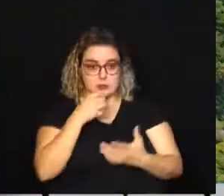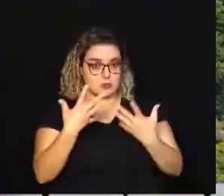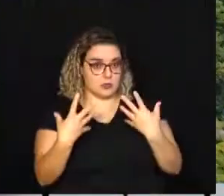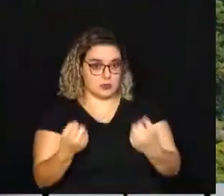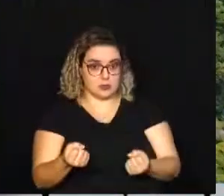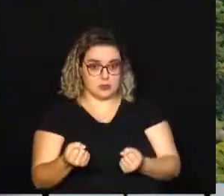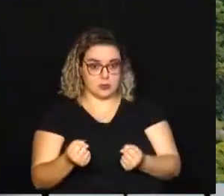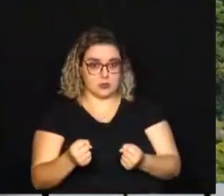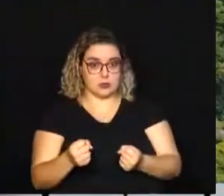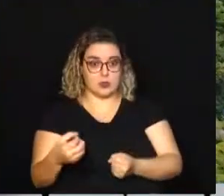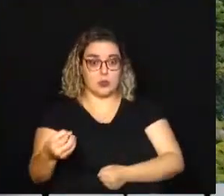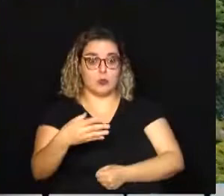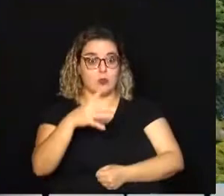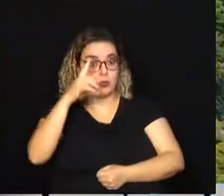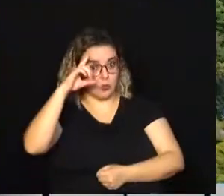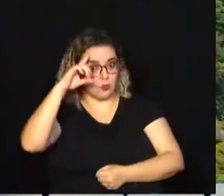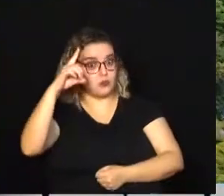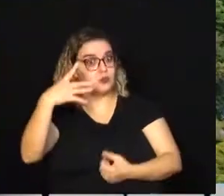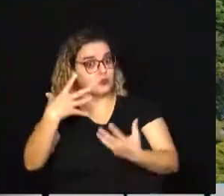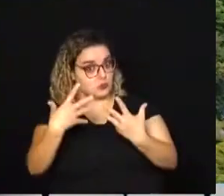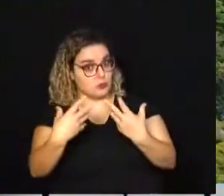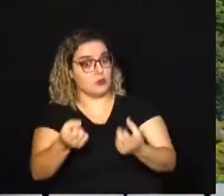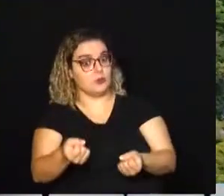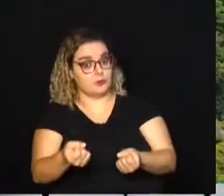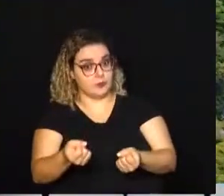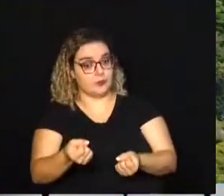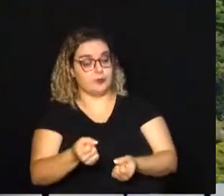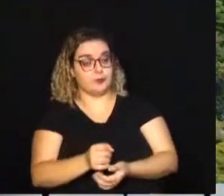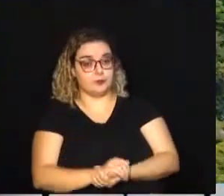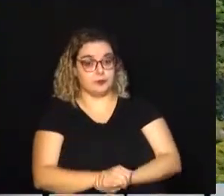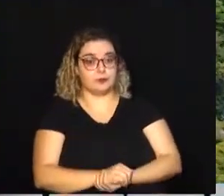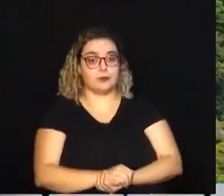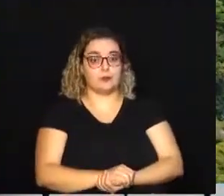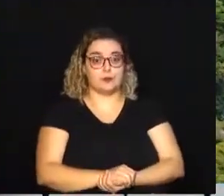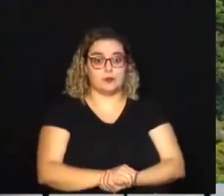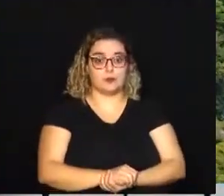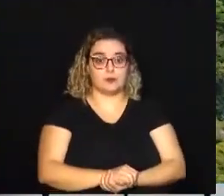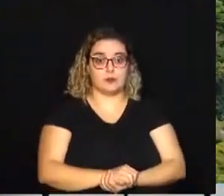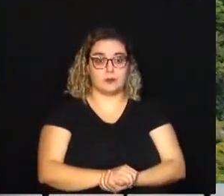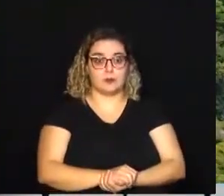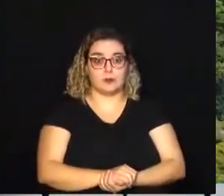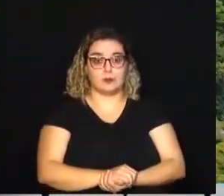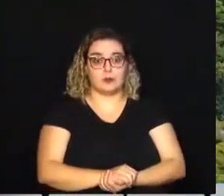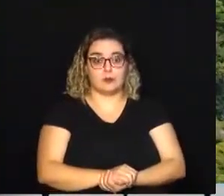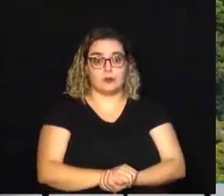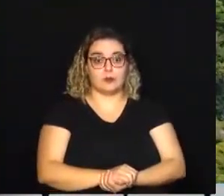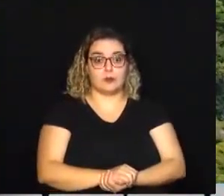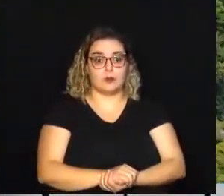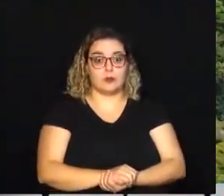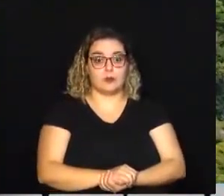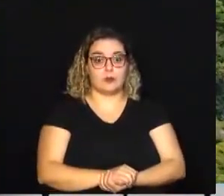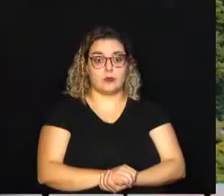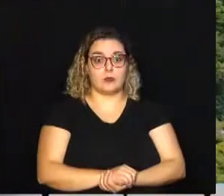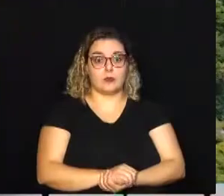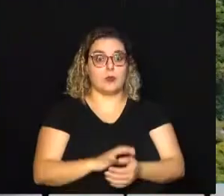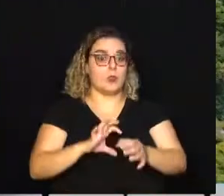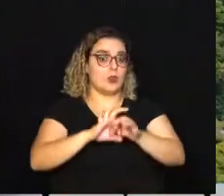nova data, né? Já disponibilizou recursos para comprar uma vacina,